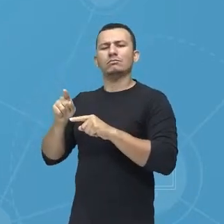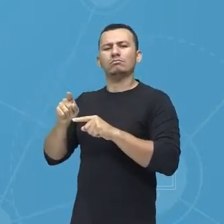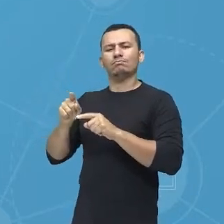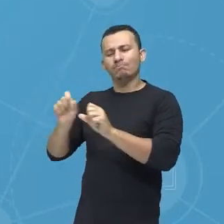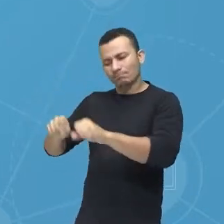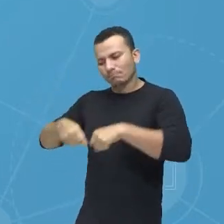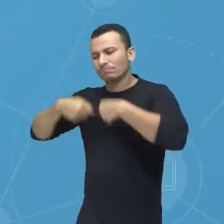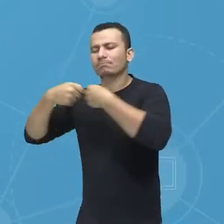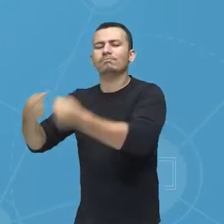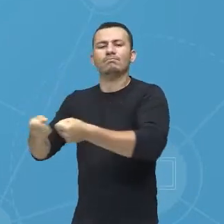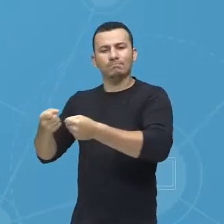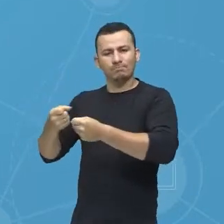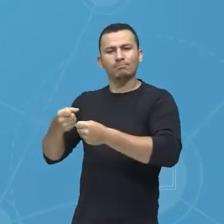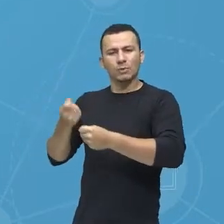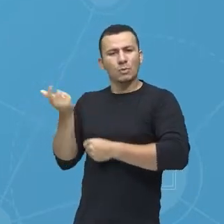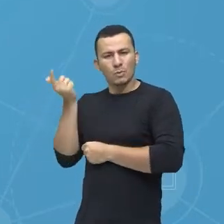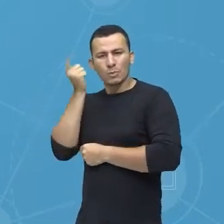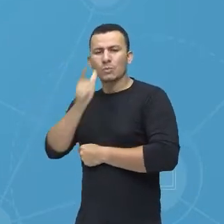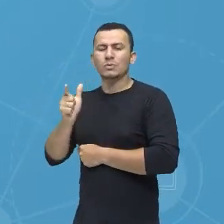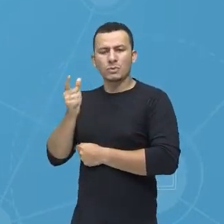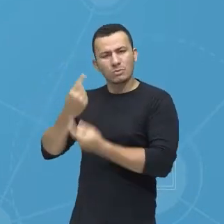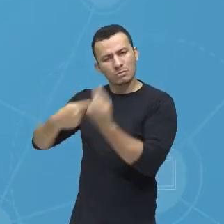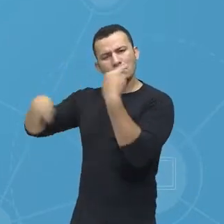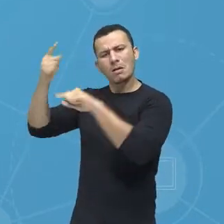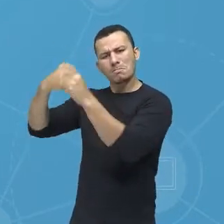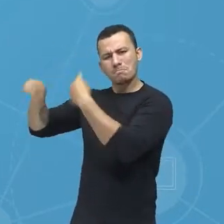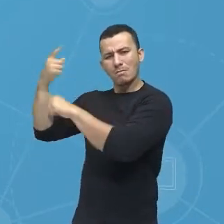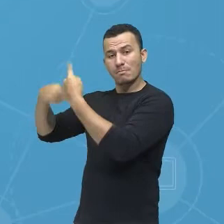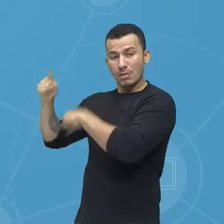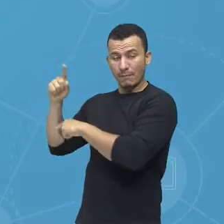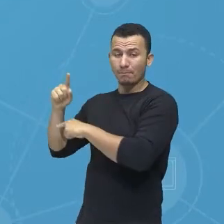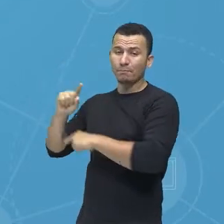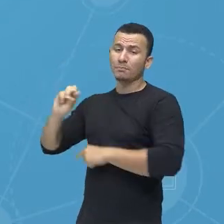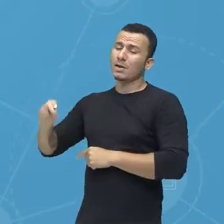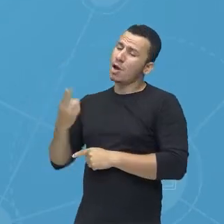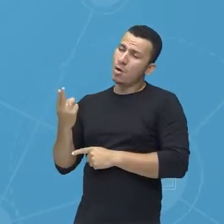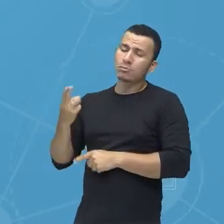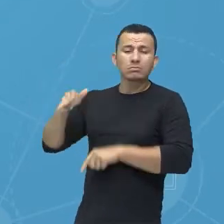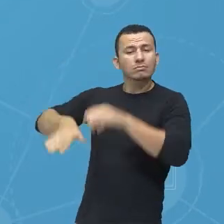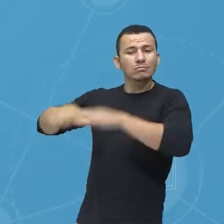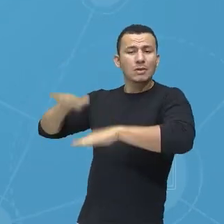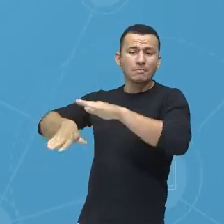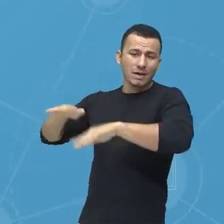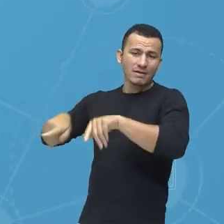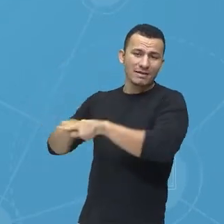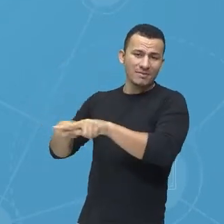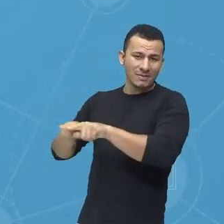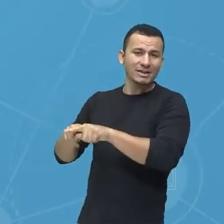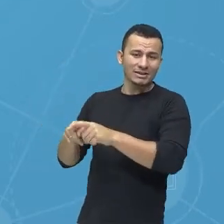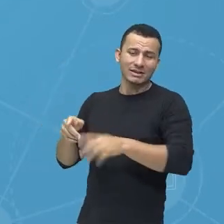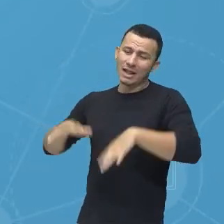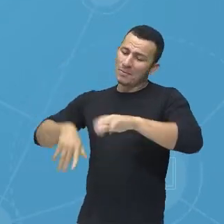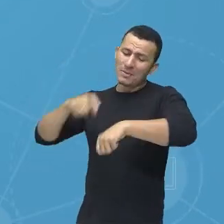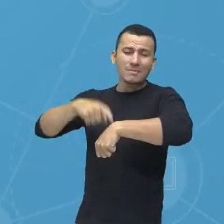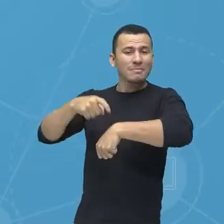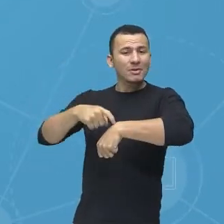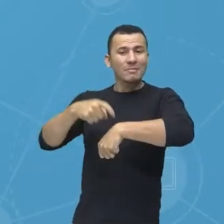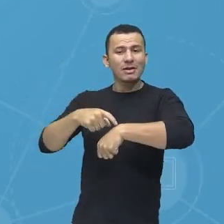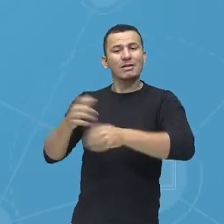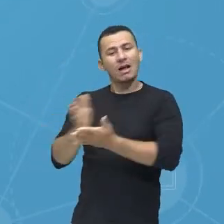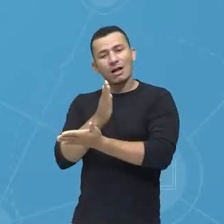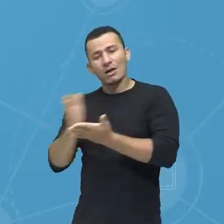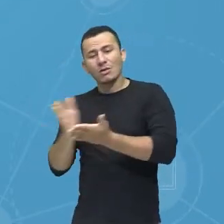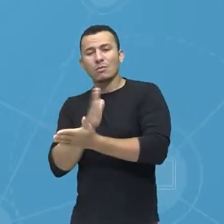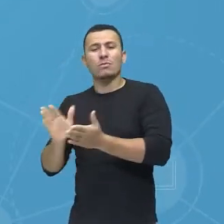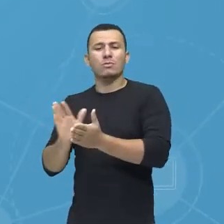a passos largos rumo à evolução, ou não tão largos. Existem momentos que a humanidade